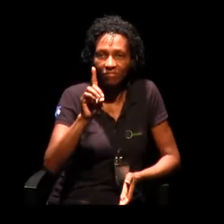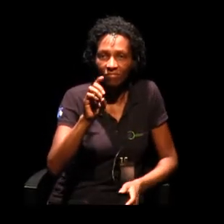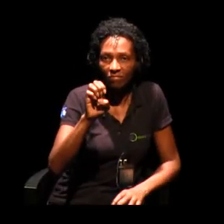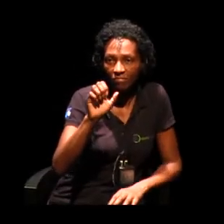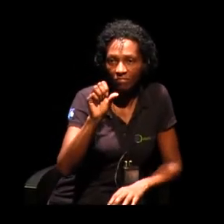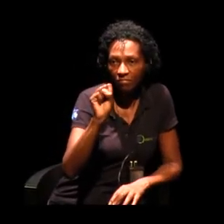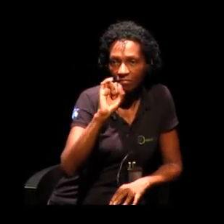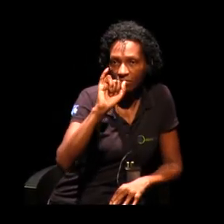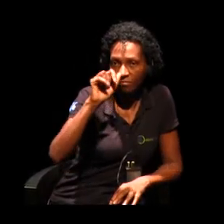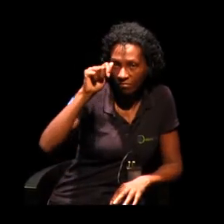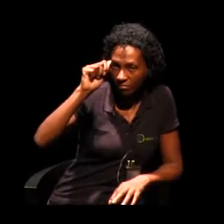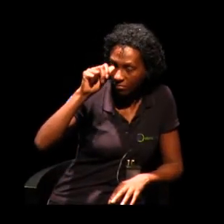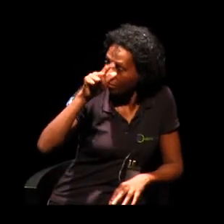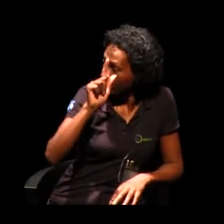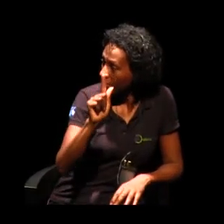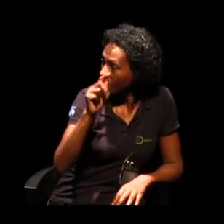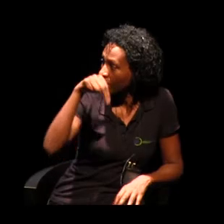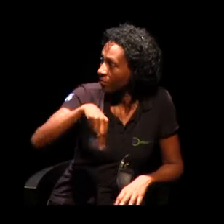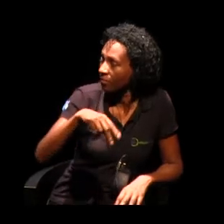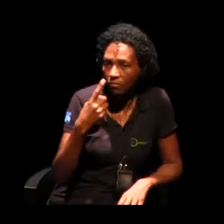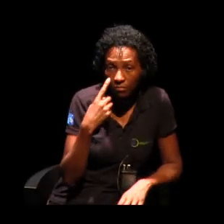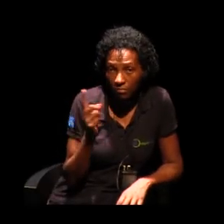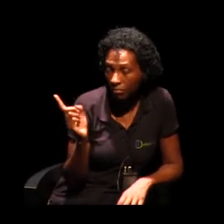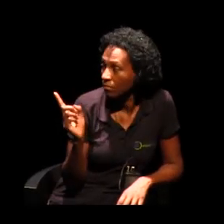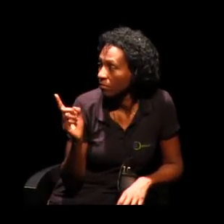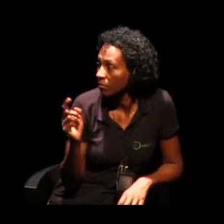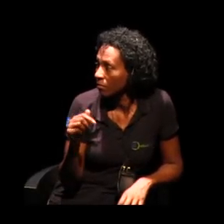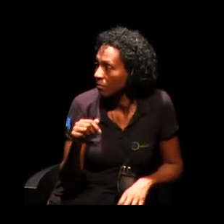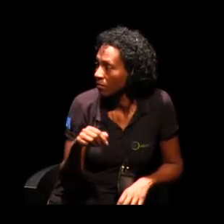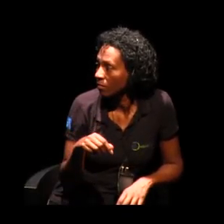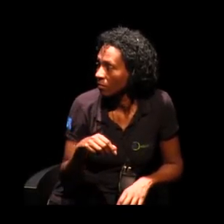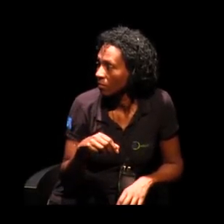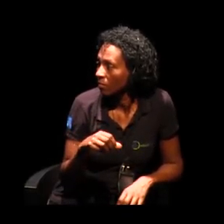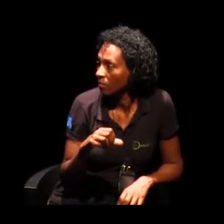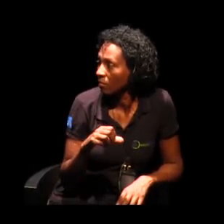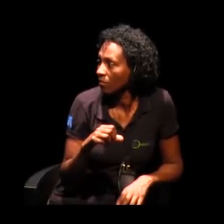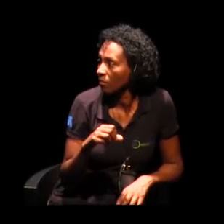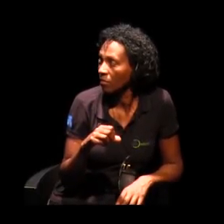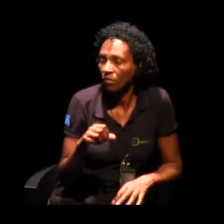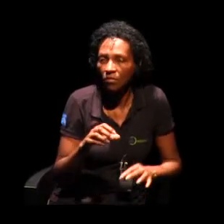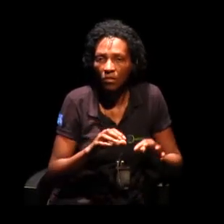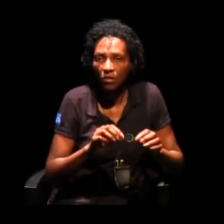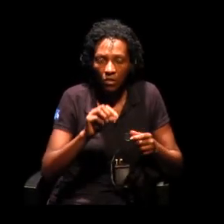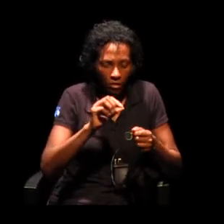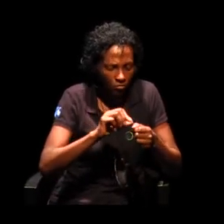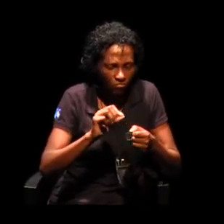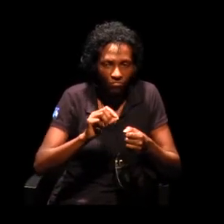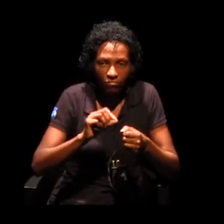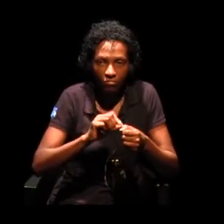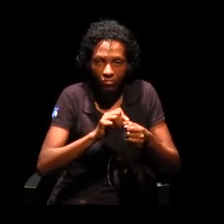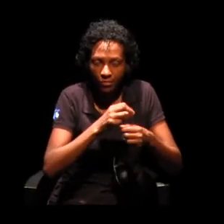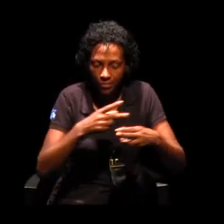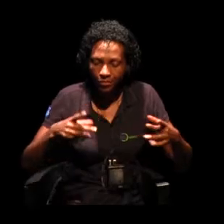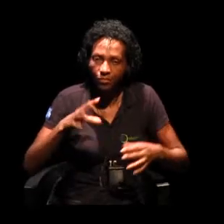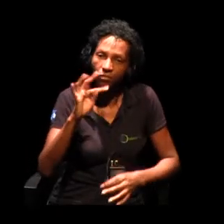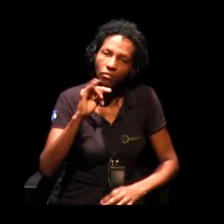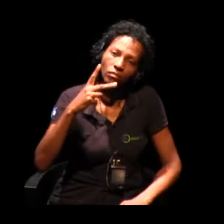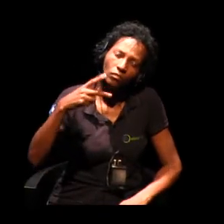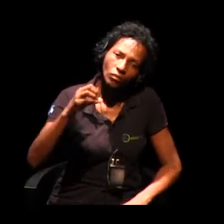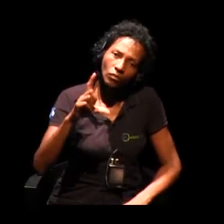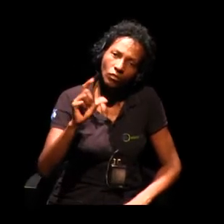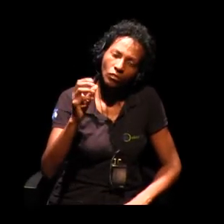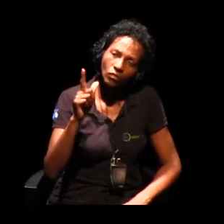recebi um prêmio de design. Vocês estão vendo aqui que fomos criando várias